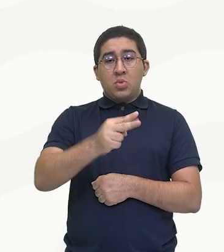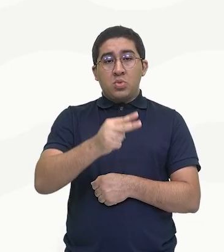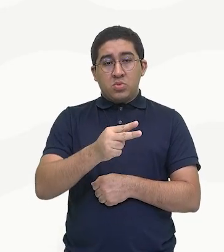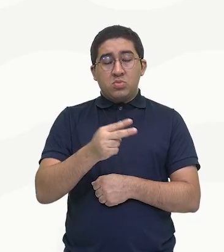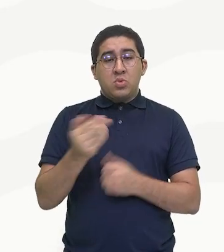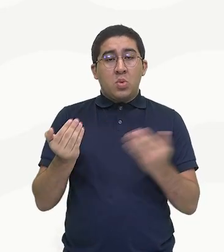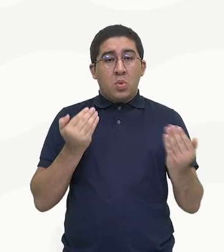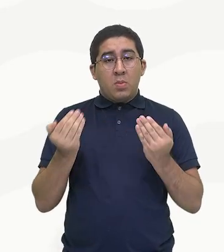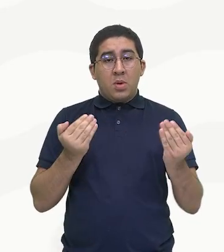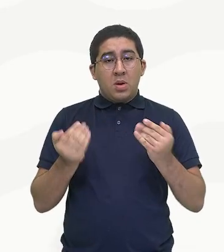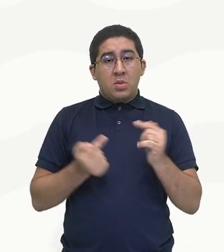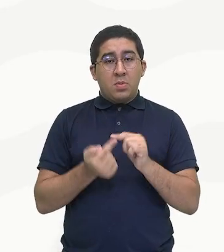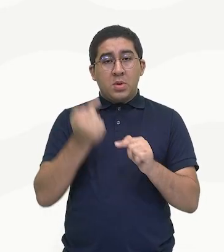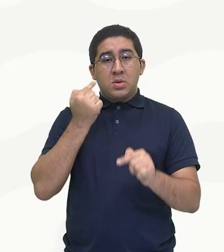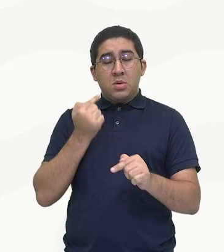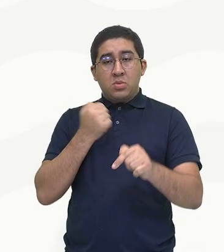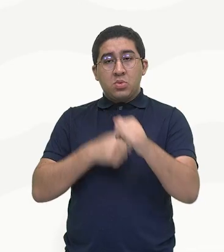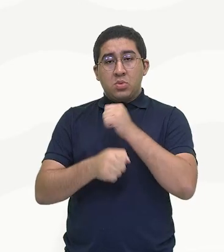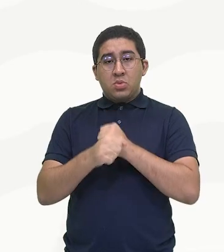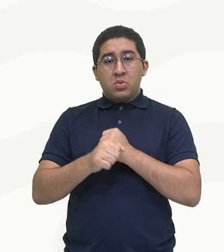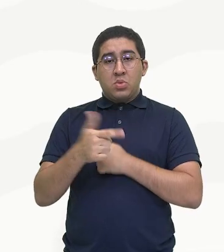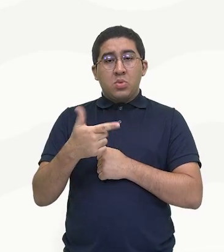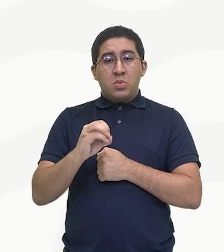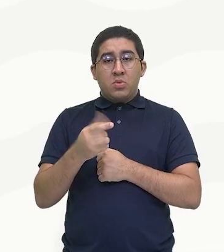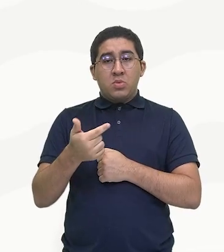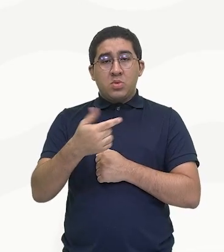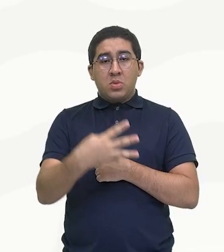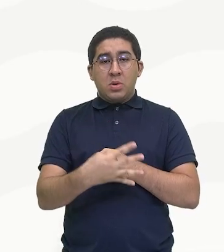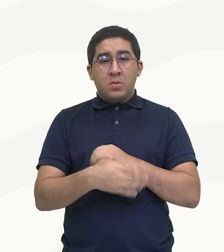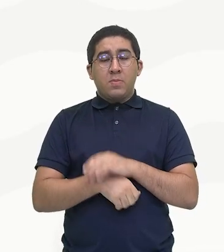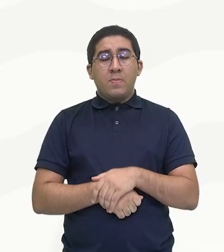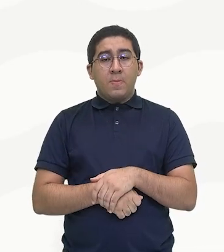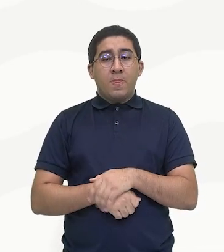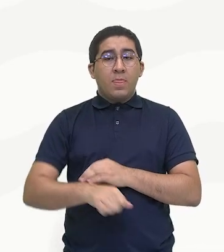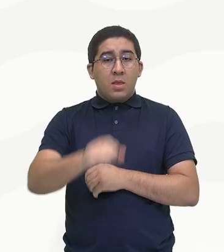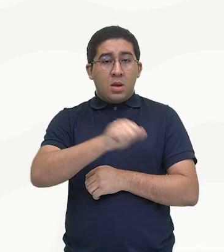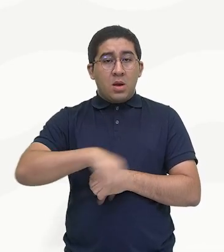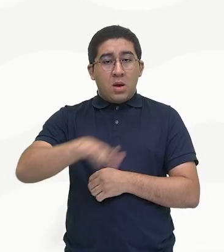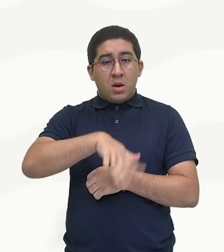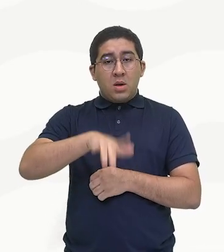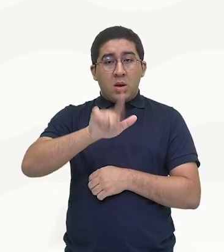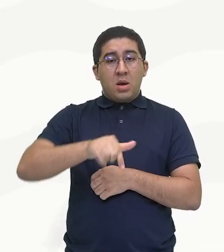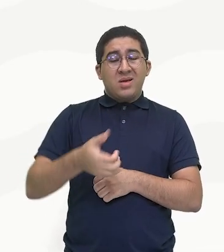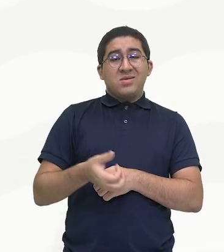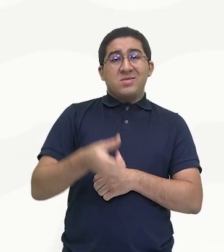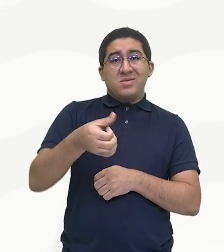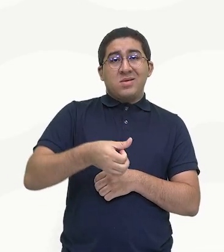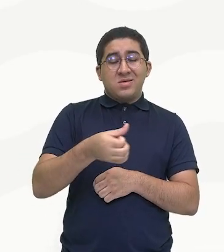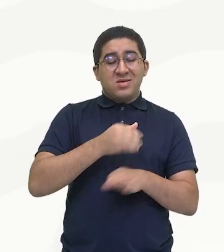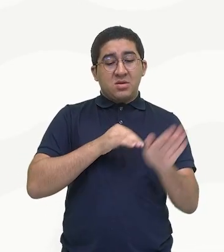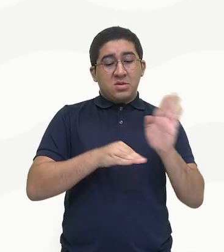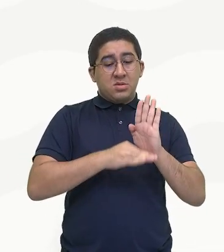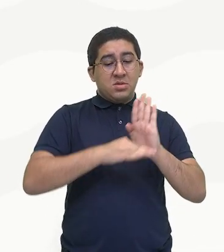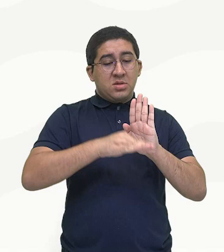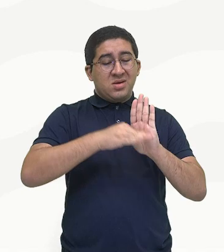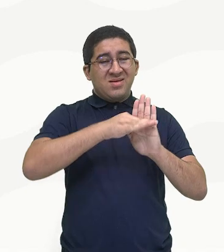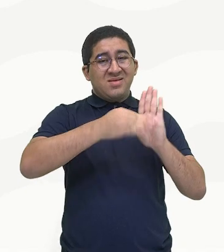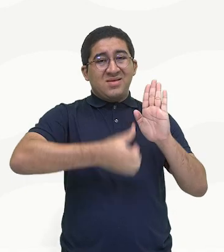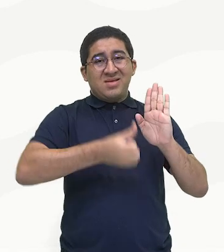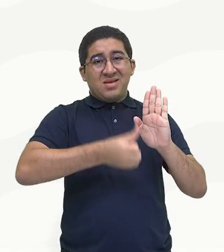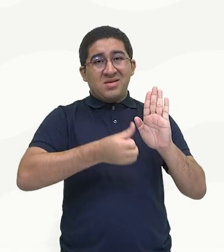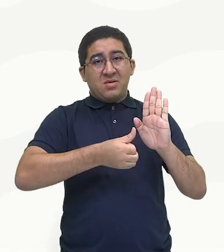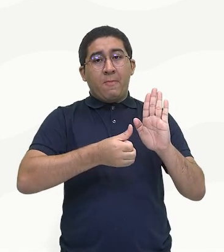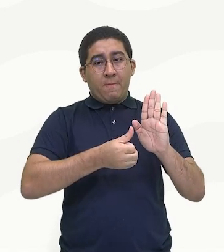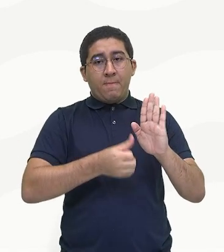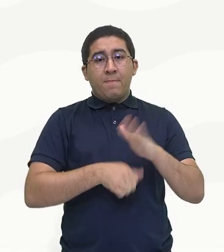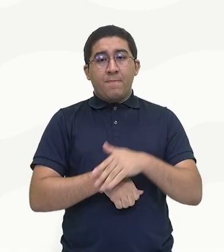sido atingido em 2024. Essa área, ela é a 6ª maior desmatada da série histórica